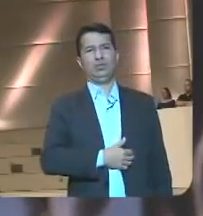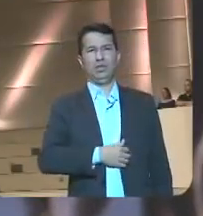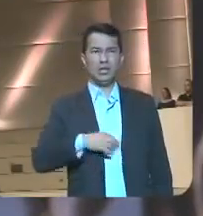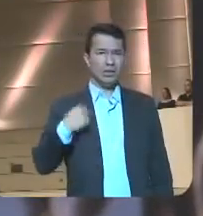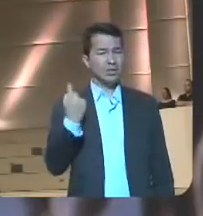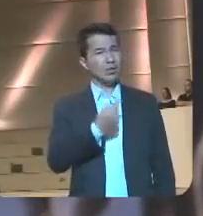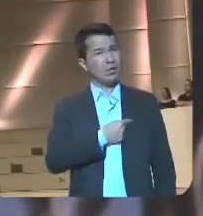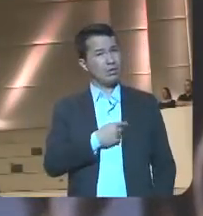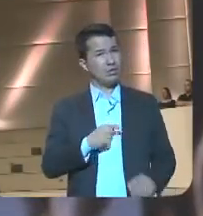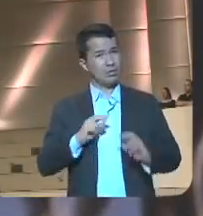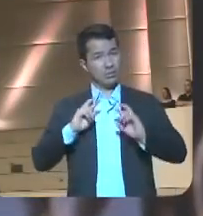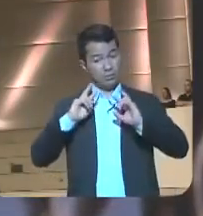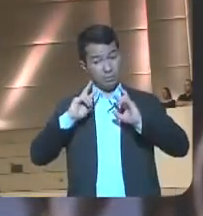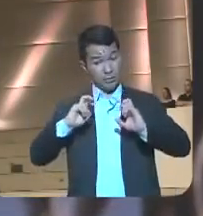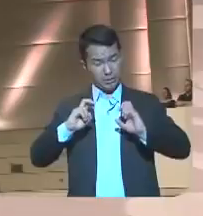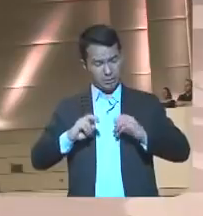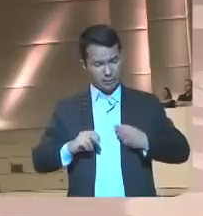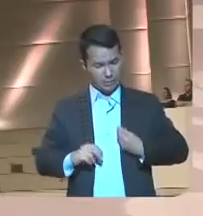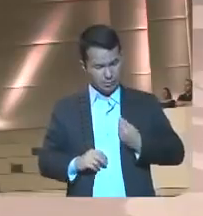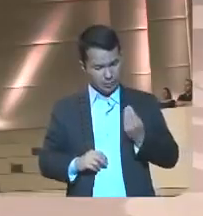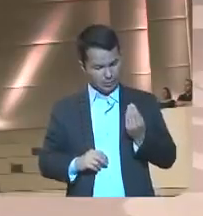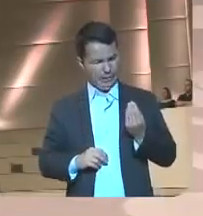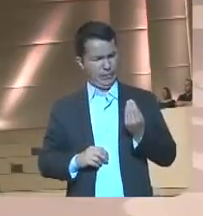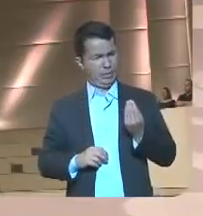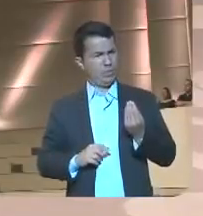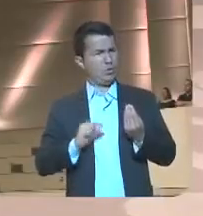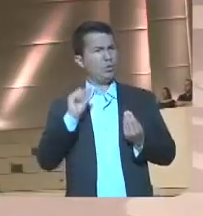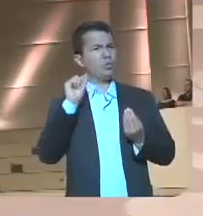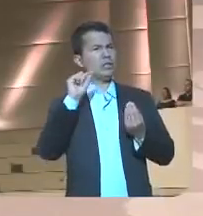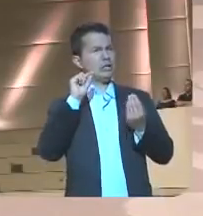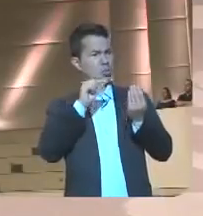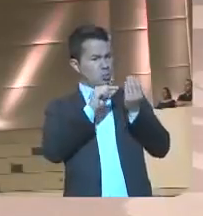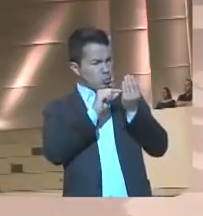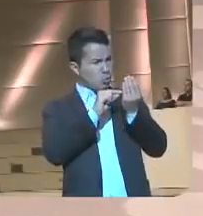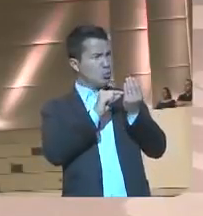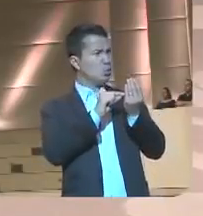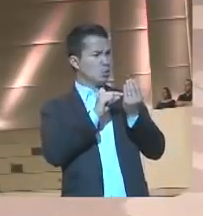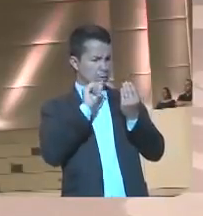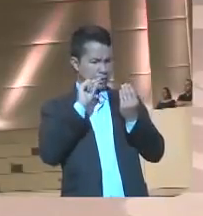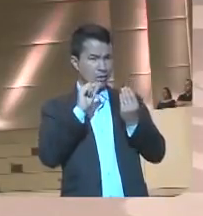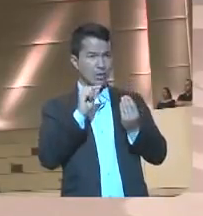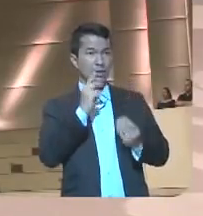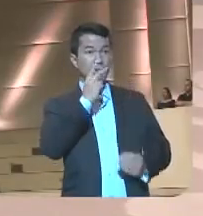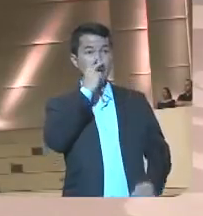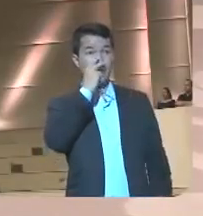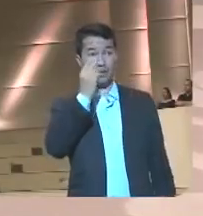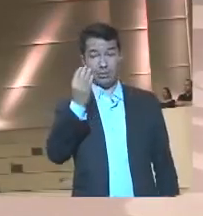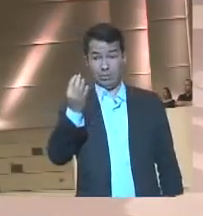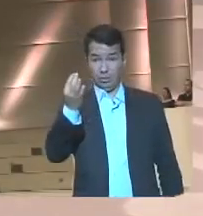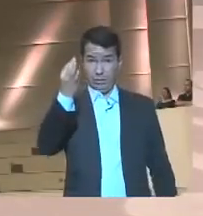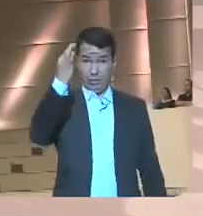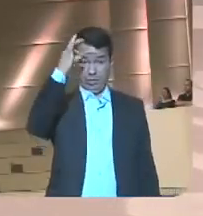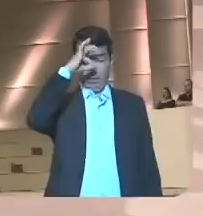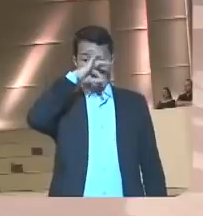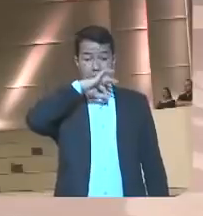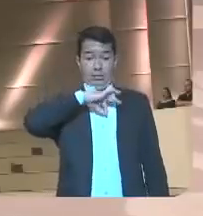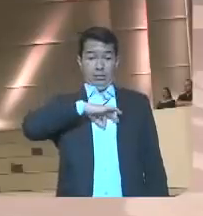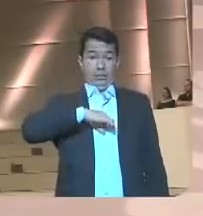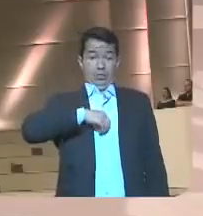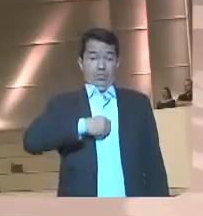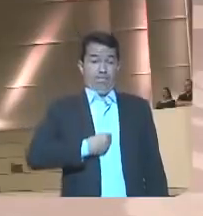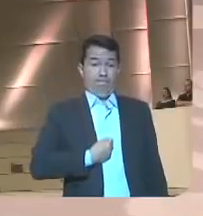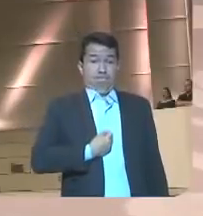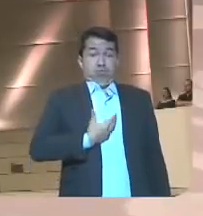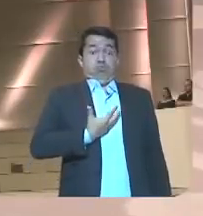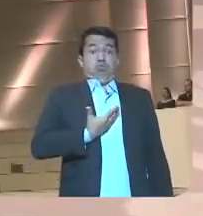mas que a bíblia chama de fruto do espírito santo são aquelas virtudes de deus que